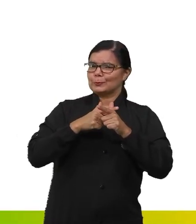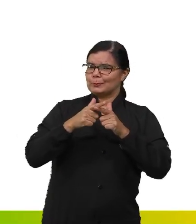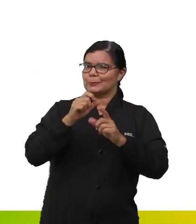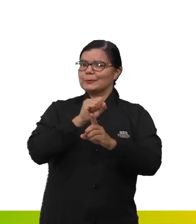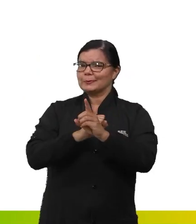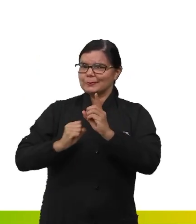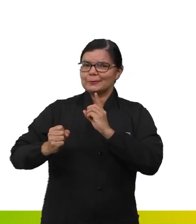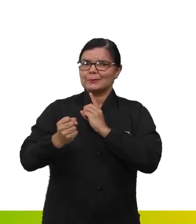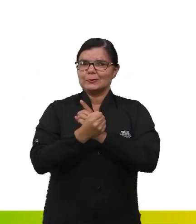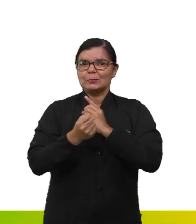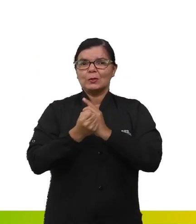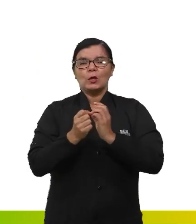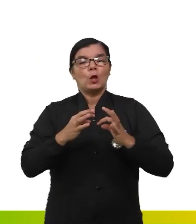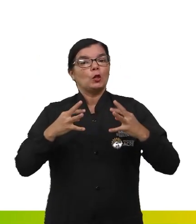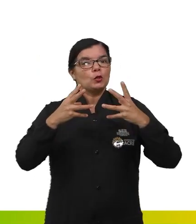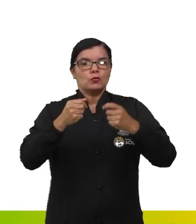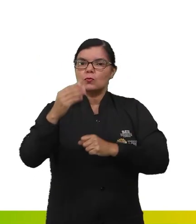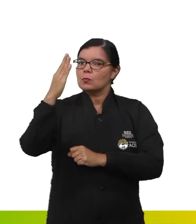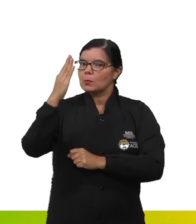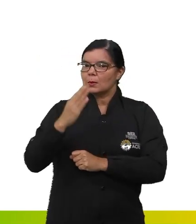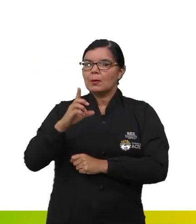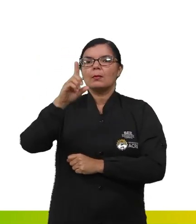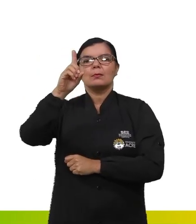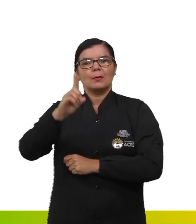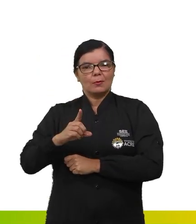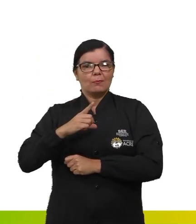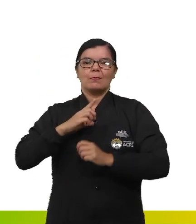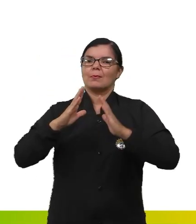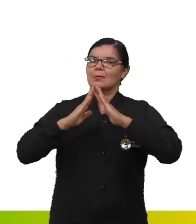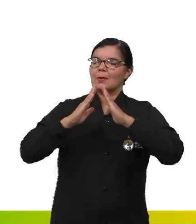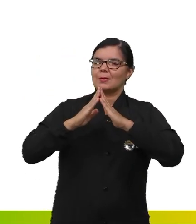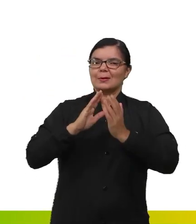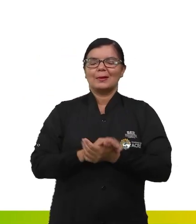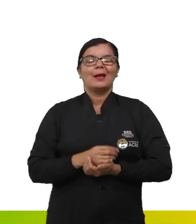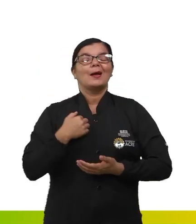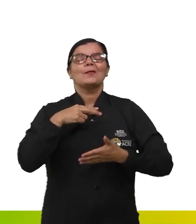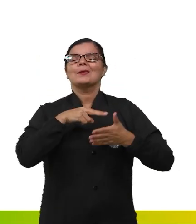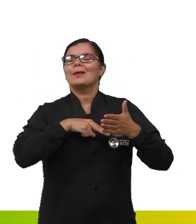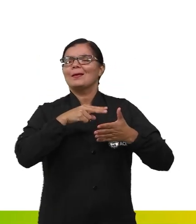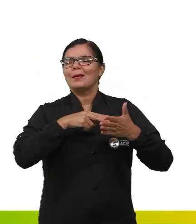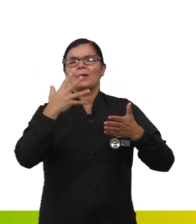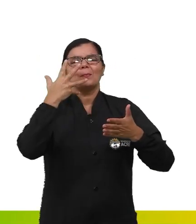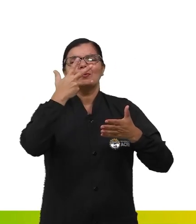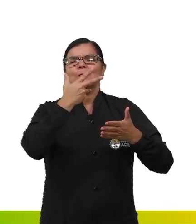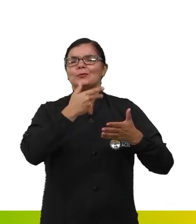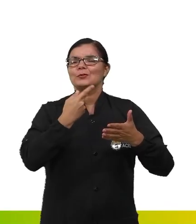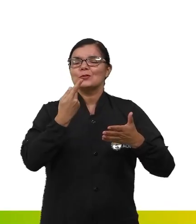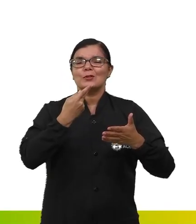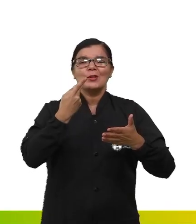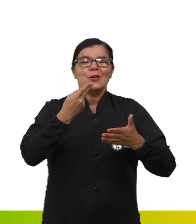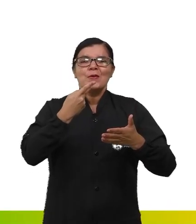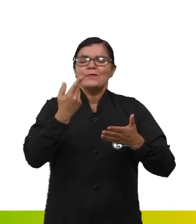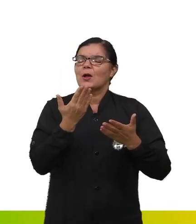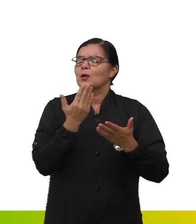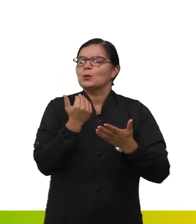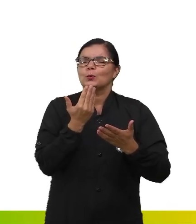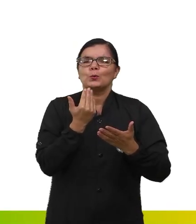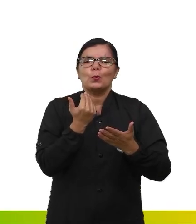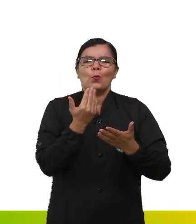aqui, ó. Todo brasileiro tem direito à moradia. Agora lê aquele pedaço bonito que fala sobre